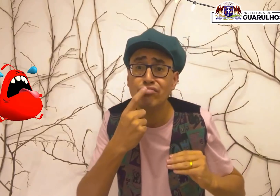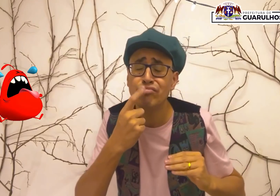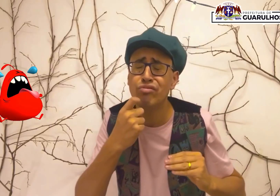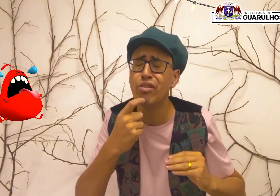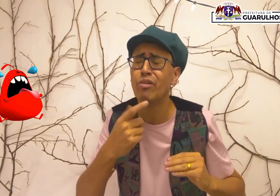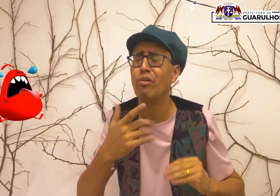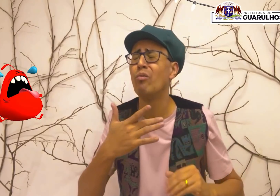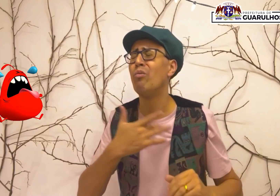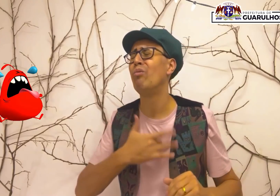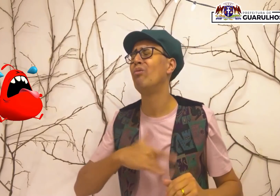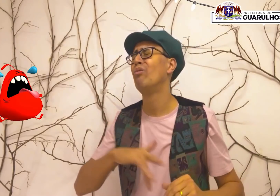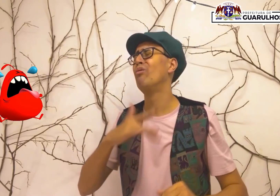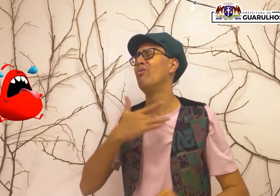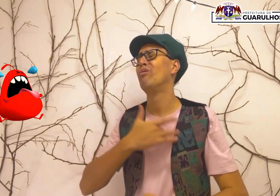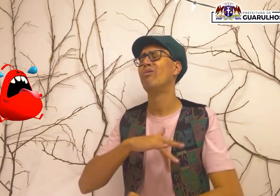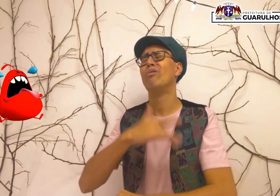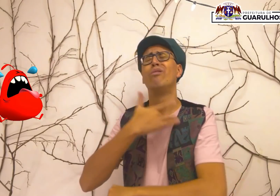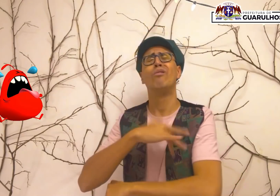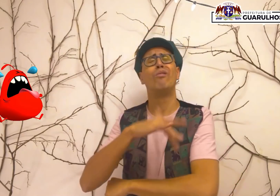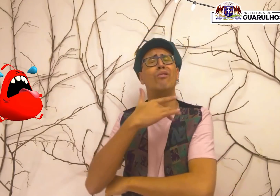Pobre medonho.